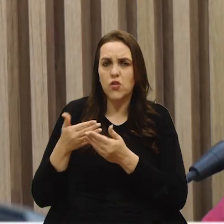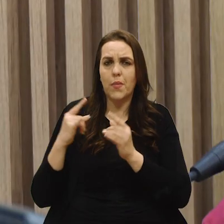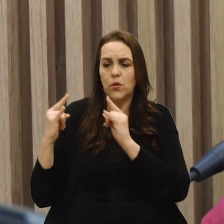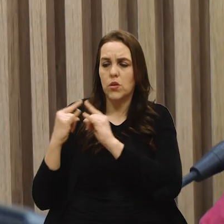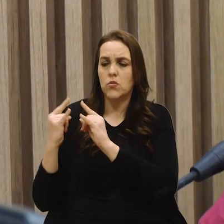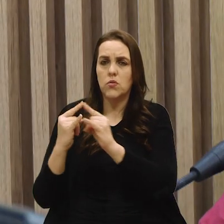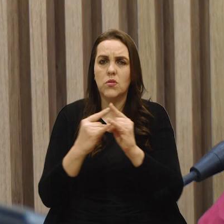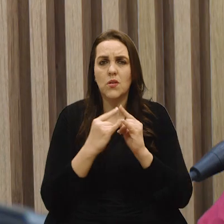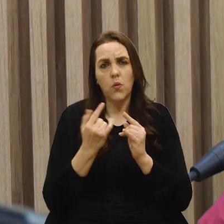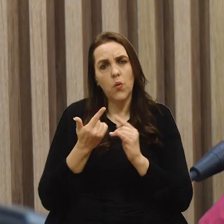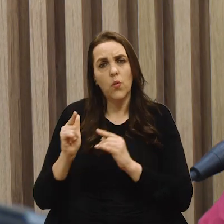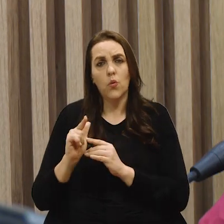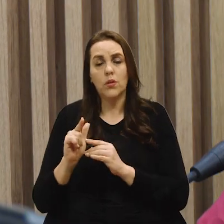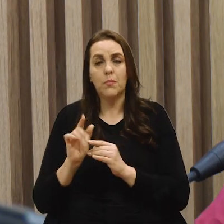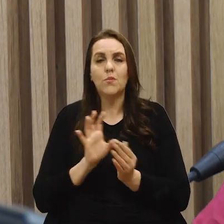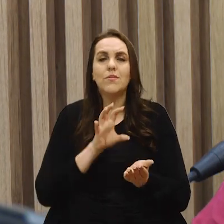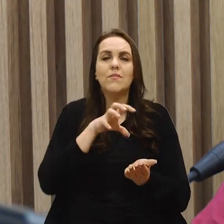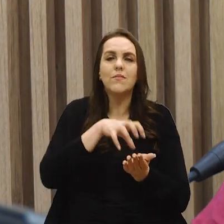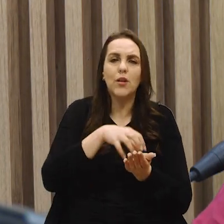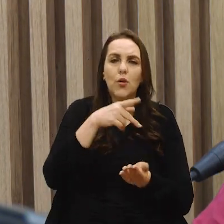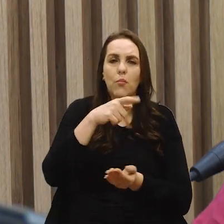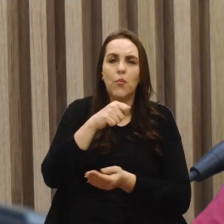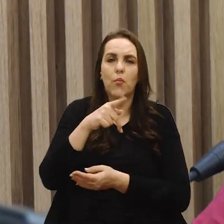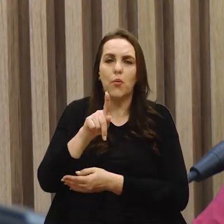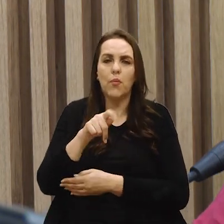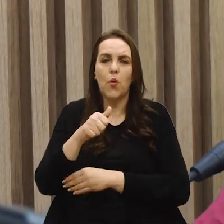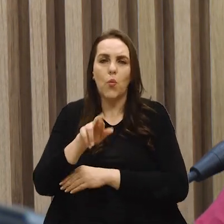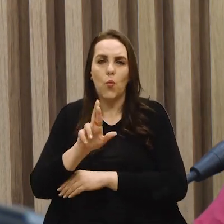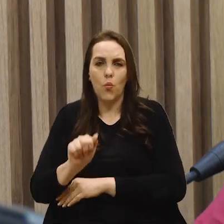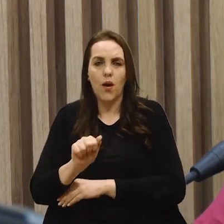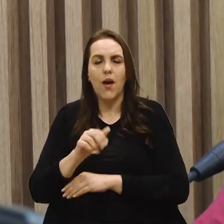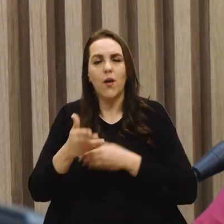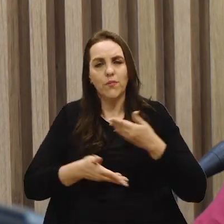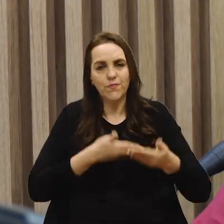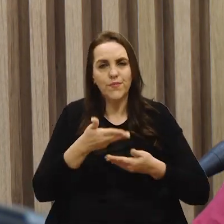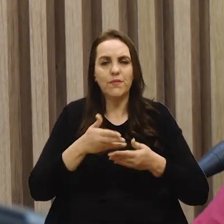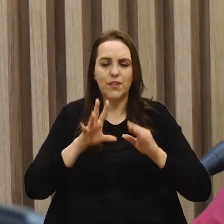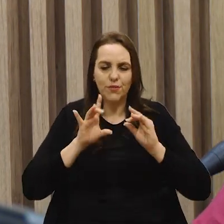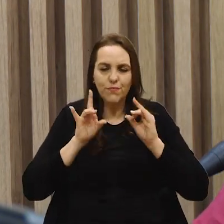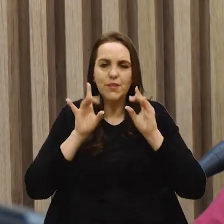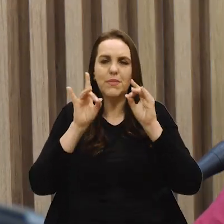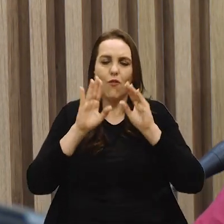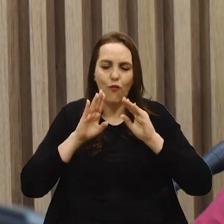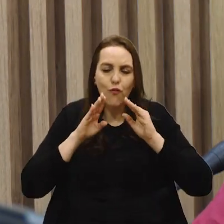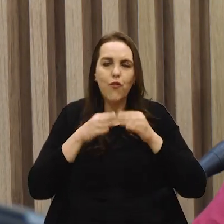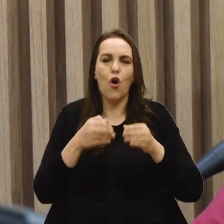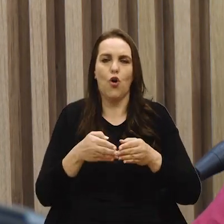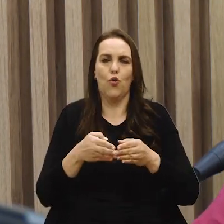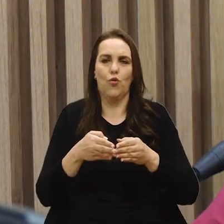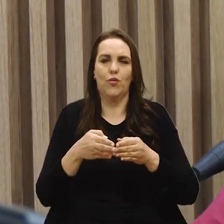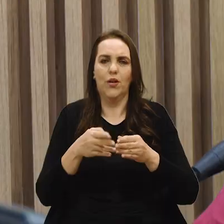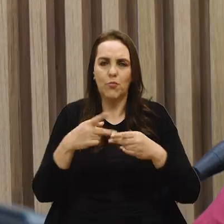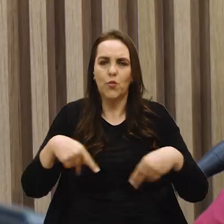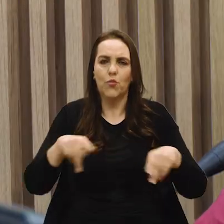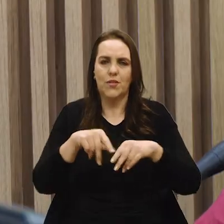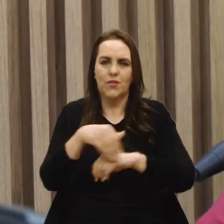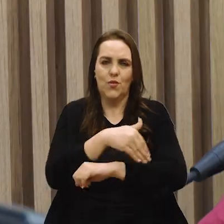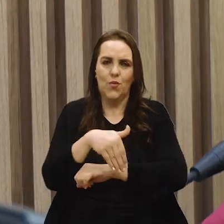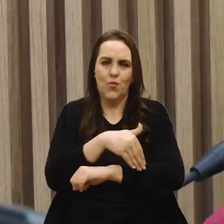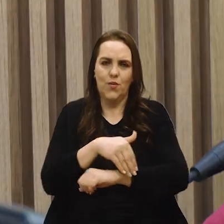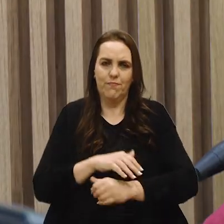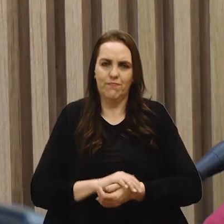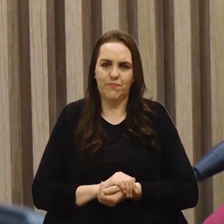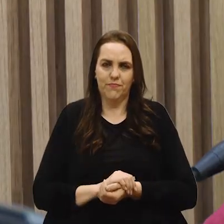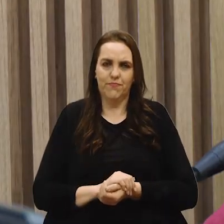Mas o Centro Pop Rua ele é um serviço especializado. E é ali que se trabalha as questões voltadas à população em situação de